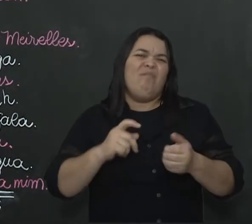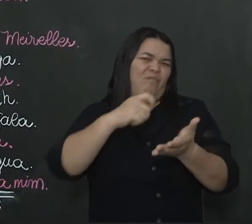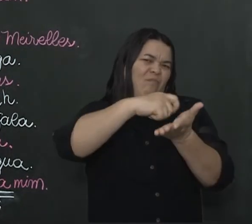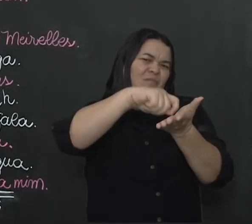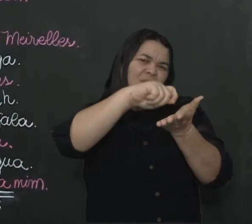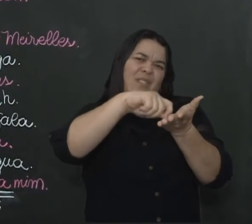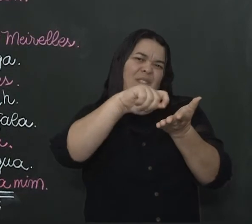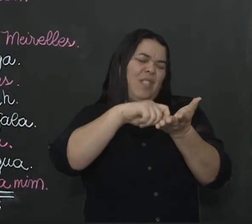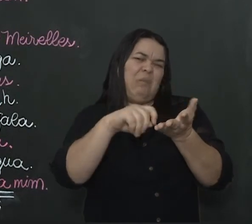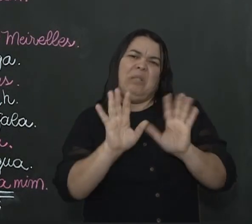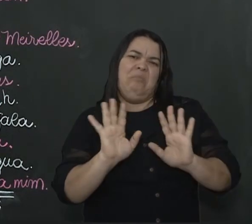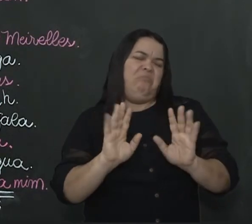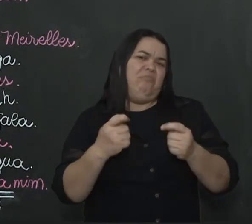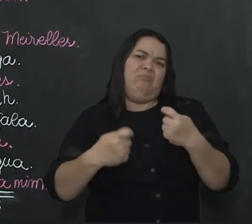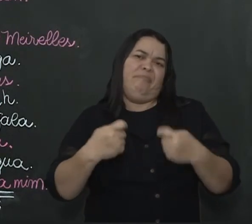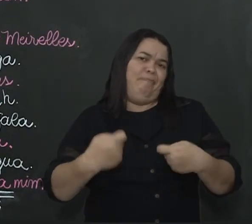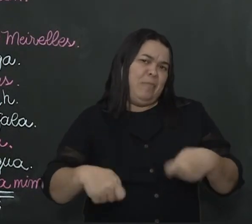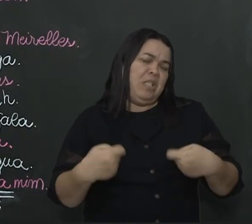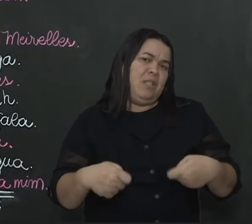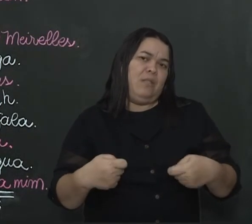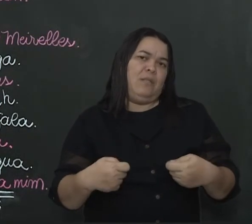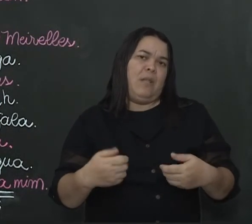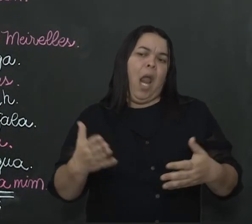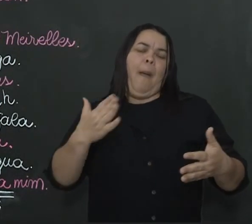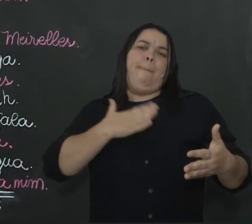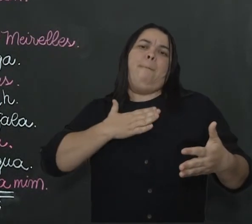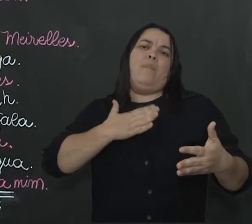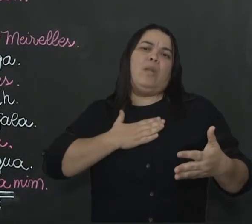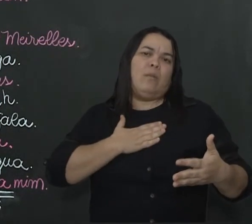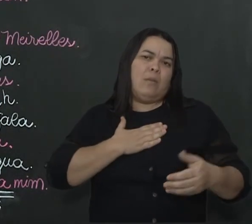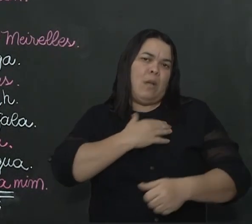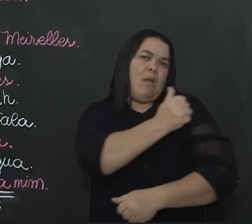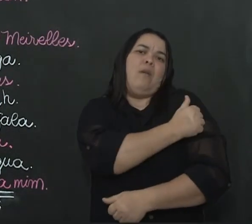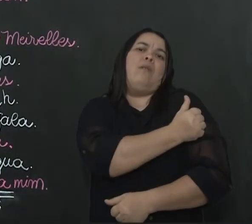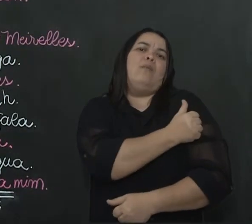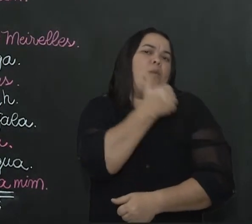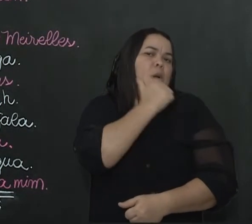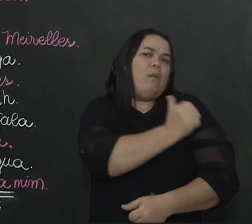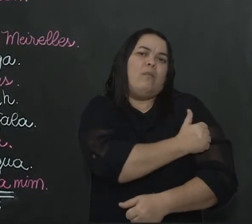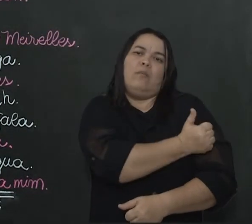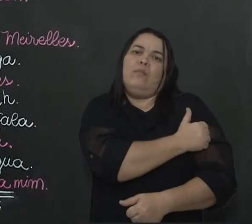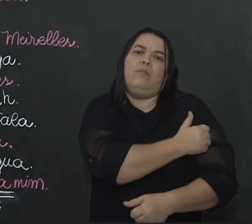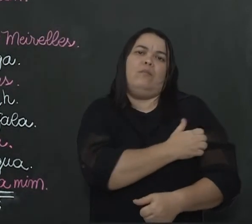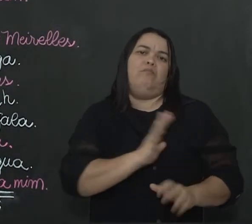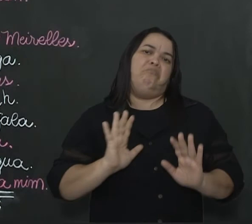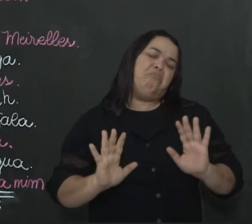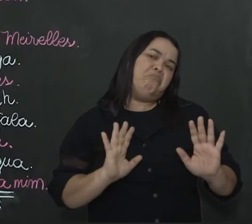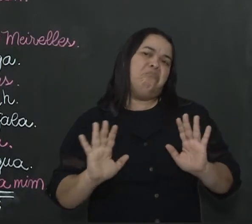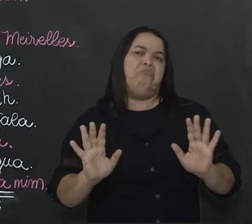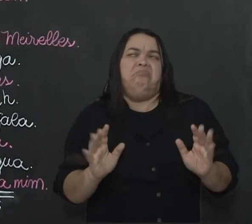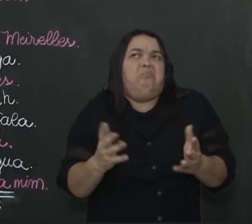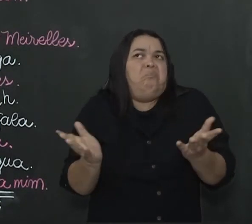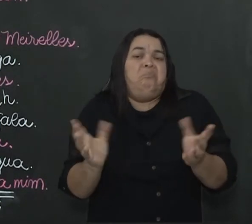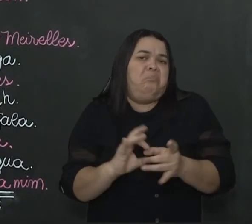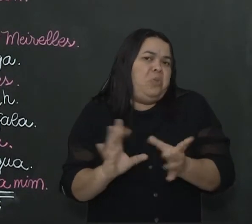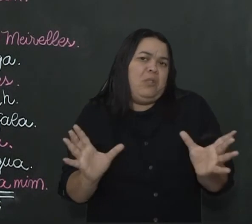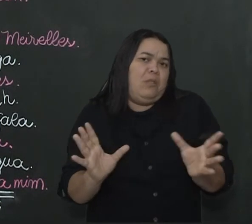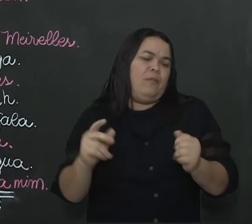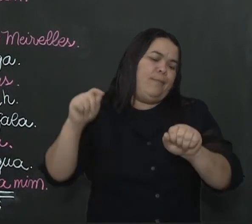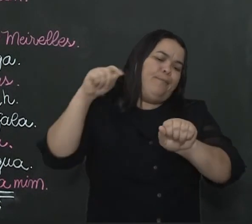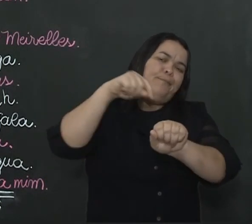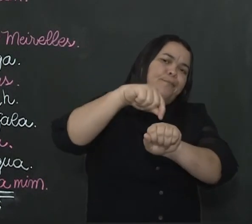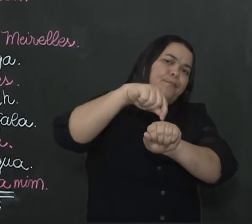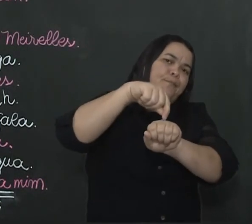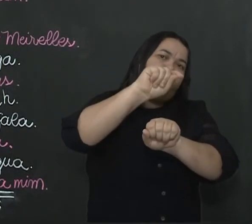mas ele não é necessário. Você não precisa dizer a minha aluna. Caso você coloque, caso você prefira colocar, aí sim vai ter a ocorrência da crase por conta